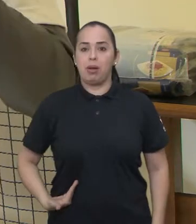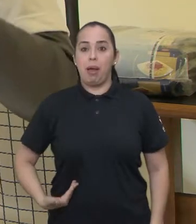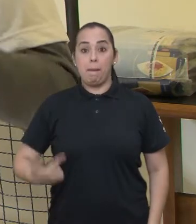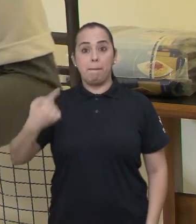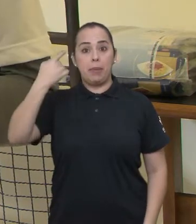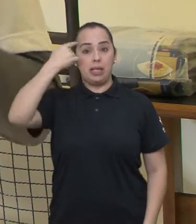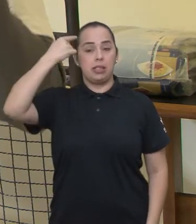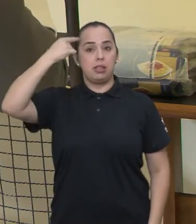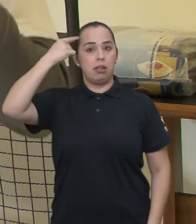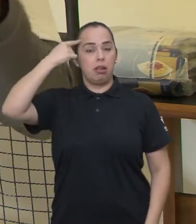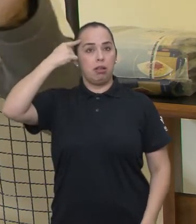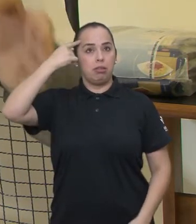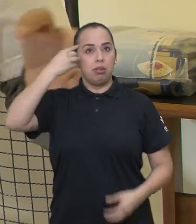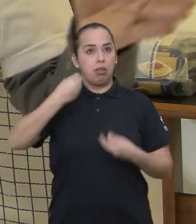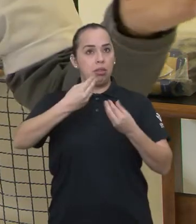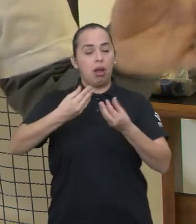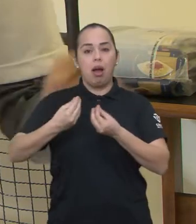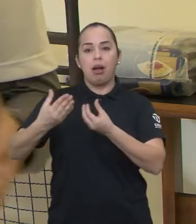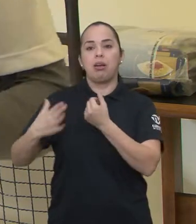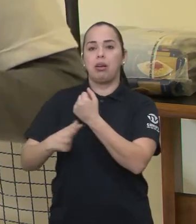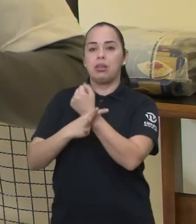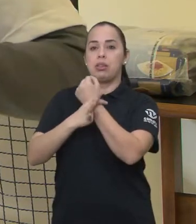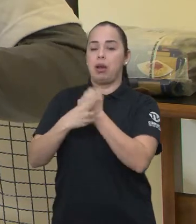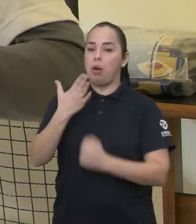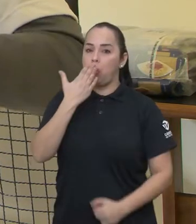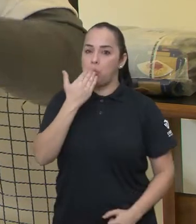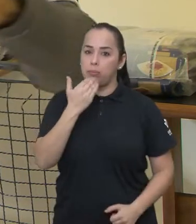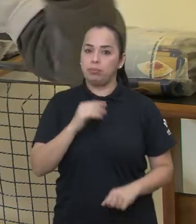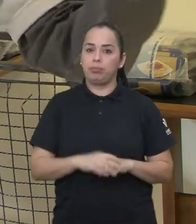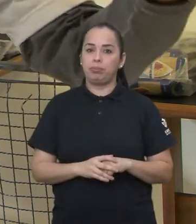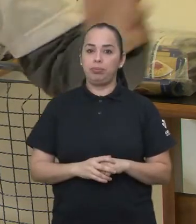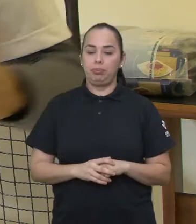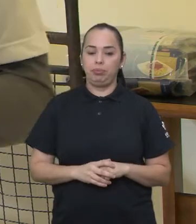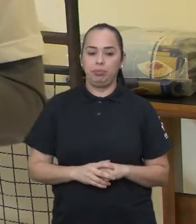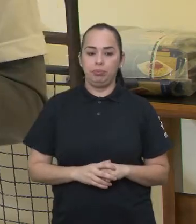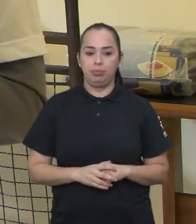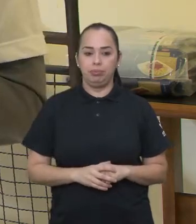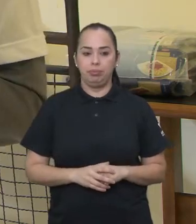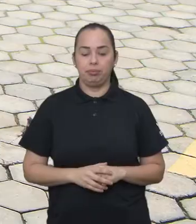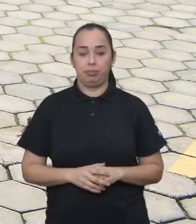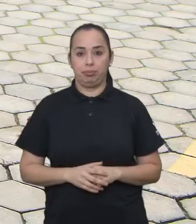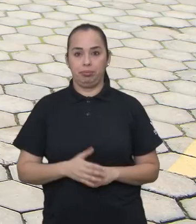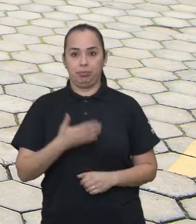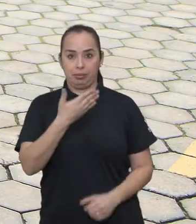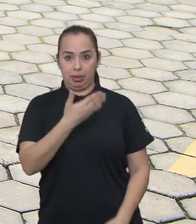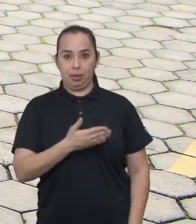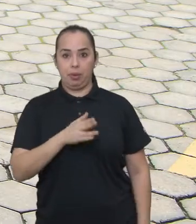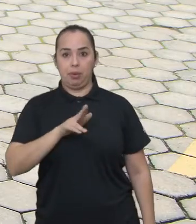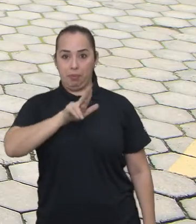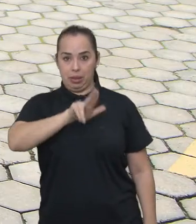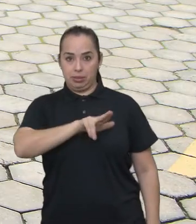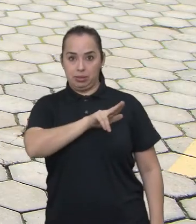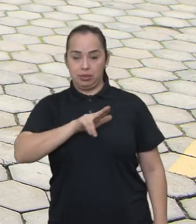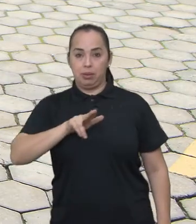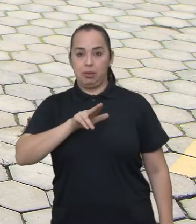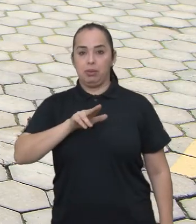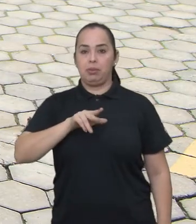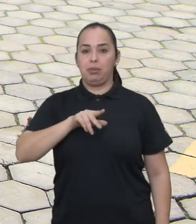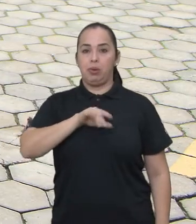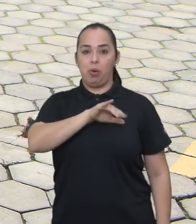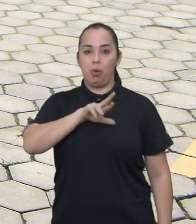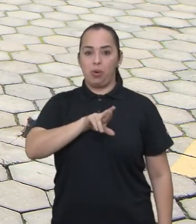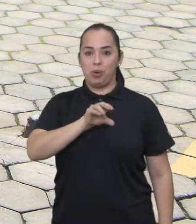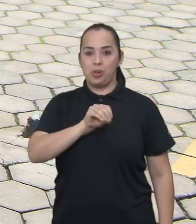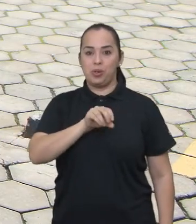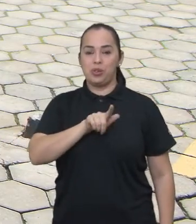pública é pensar em segurança alimentar que engloba tudo isso que a gente está fazendo aqui hoje o pároco da igreja Padre